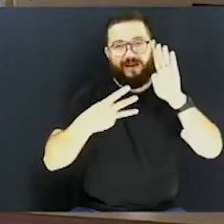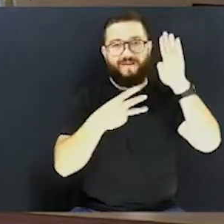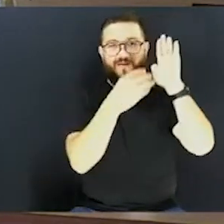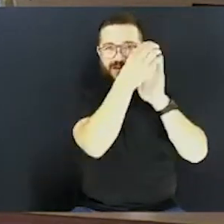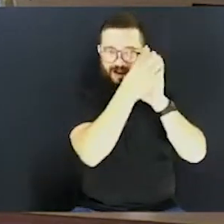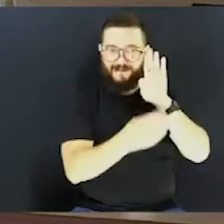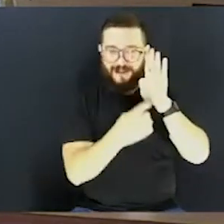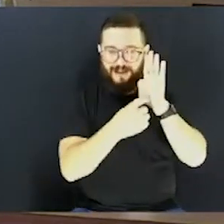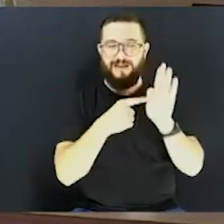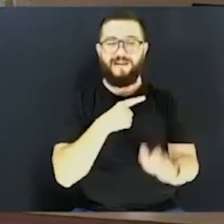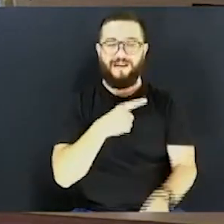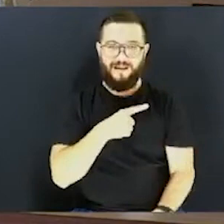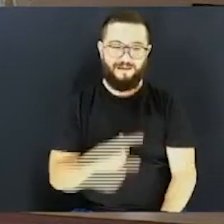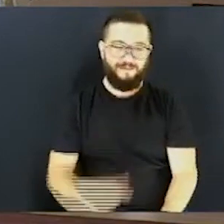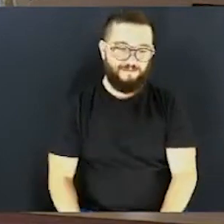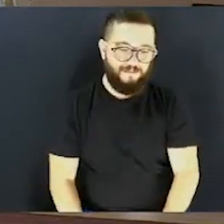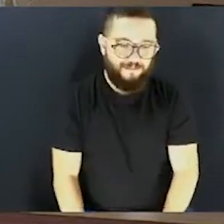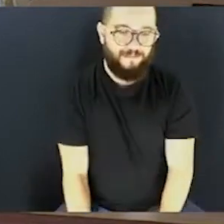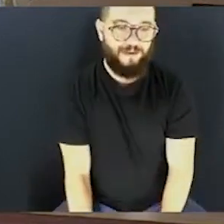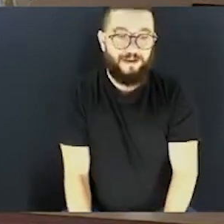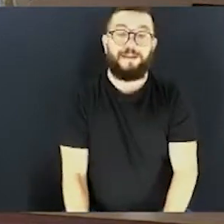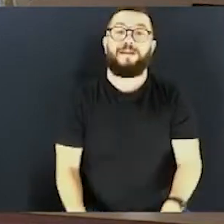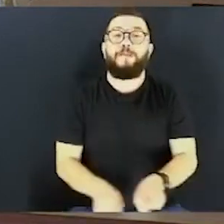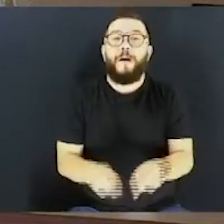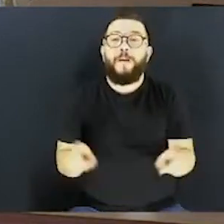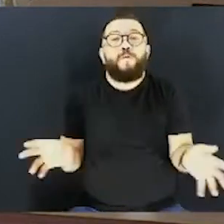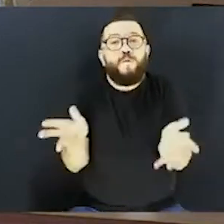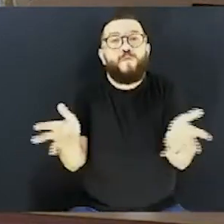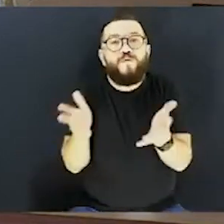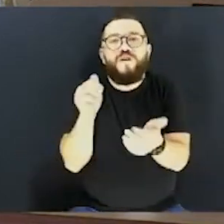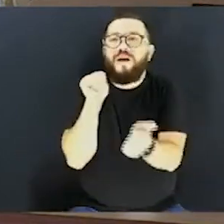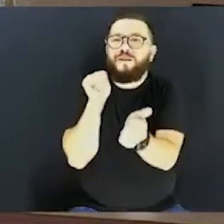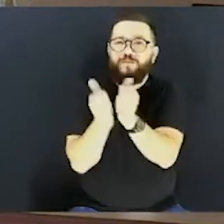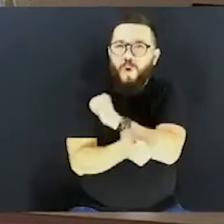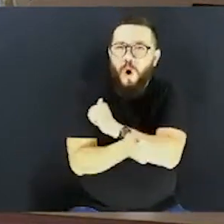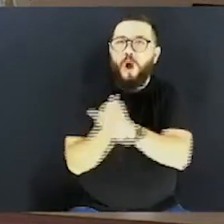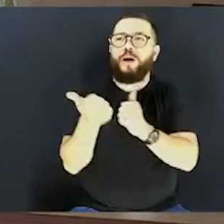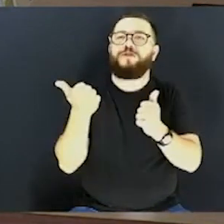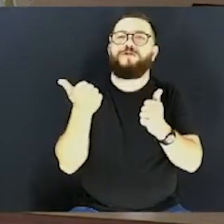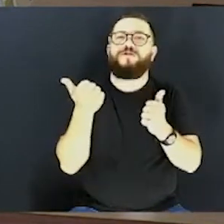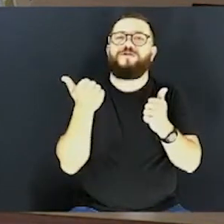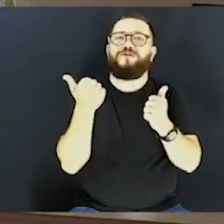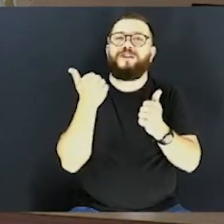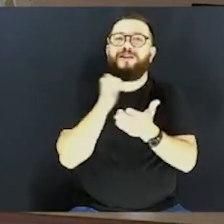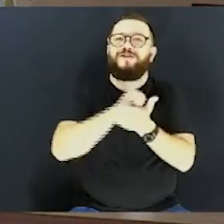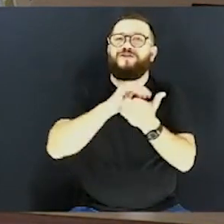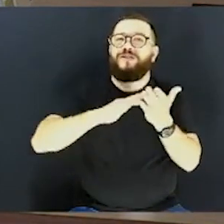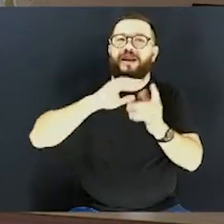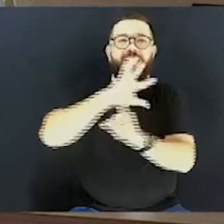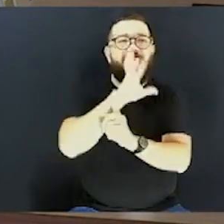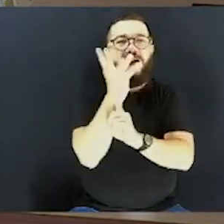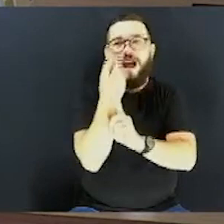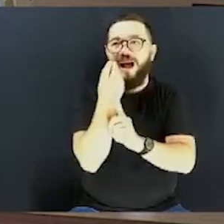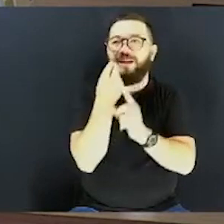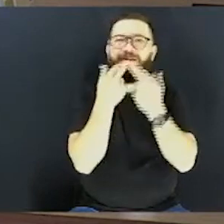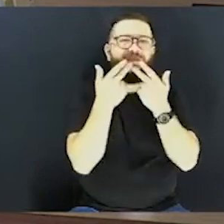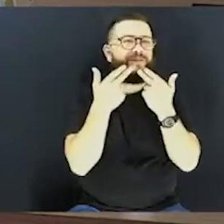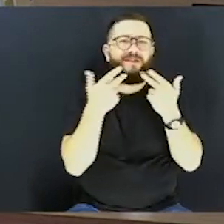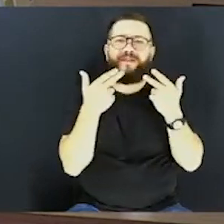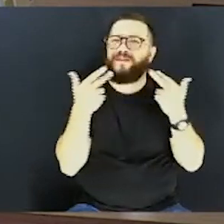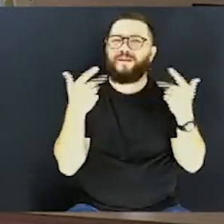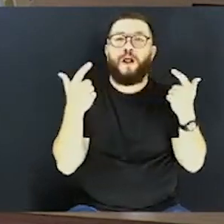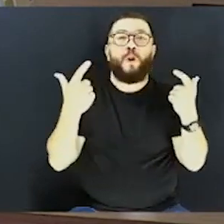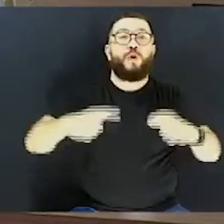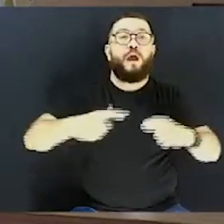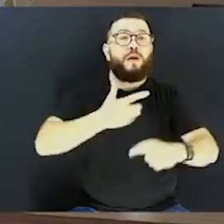oferta de atividades físicas, culturais, artísticas e lúdicas para as crianças de 0 a 6 anos, em espaços públicos e